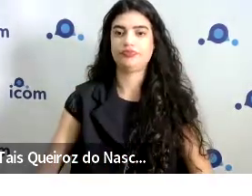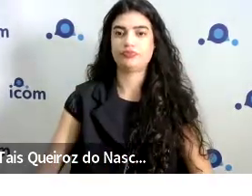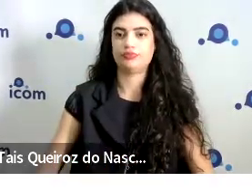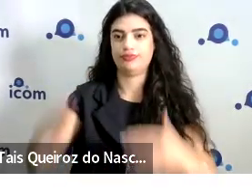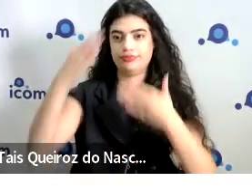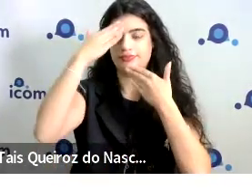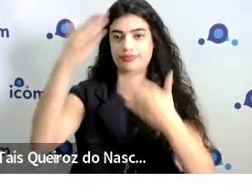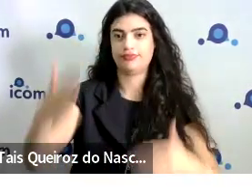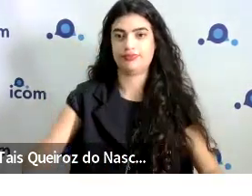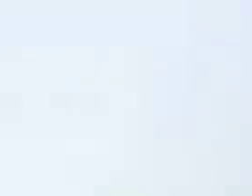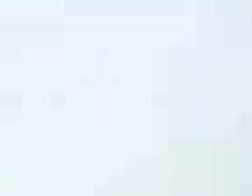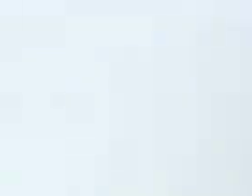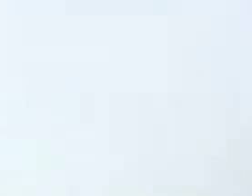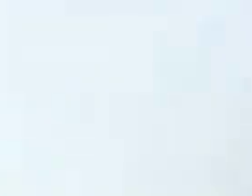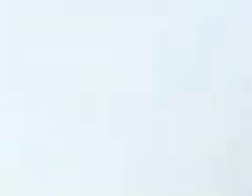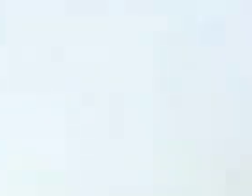Obrigado.